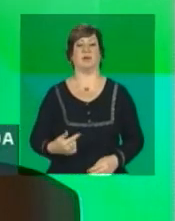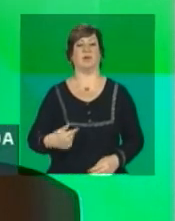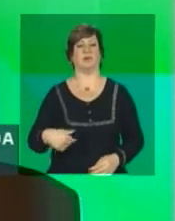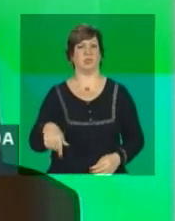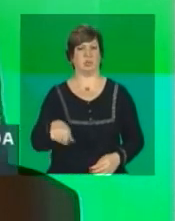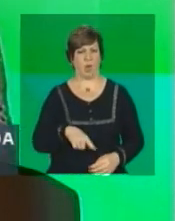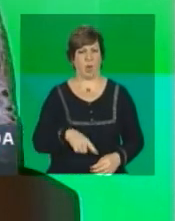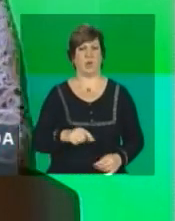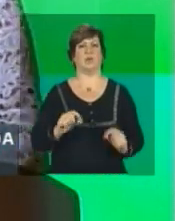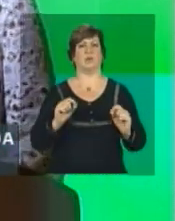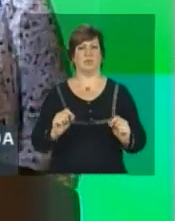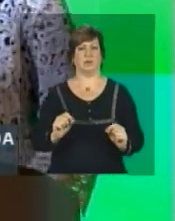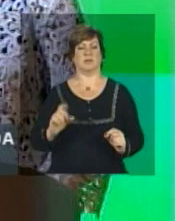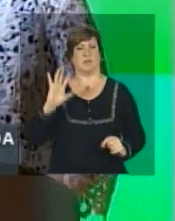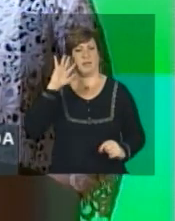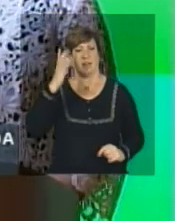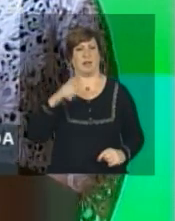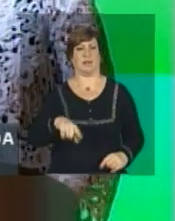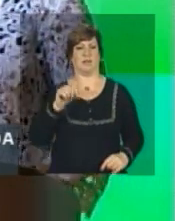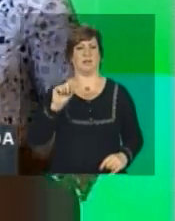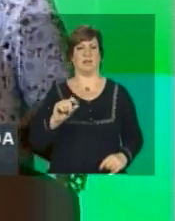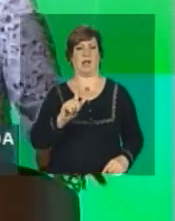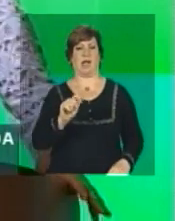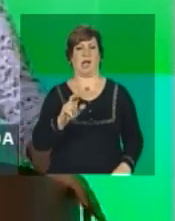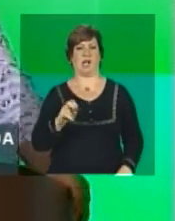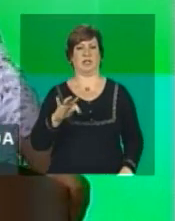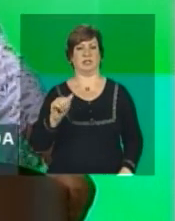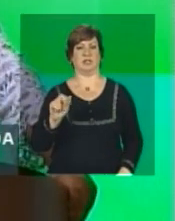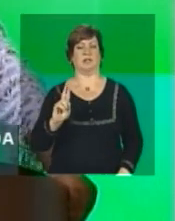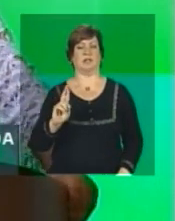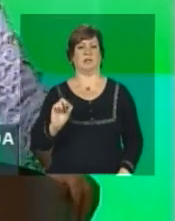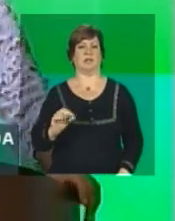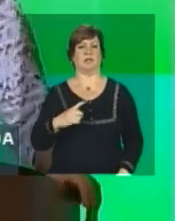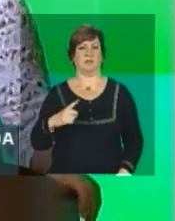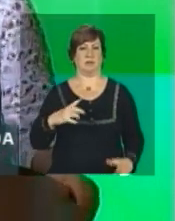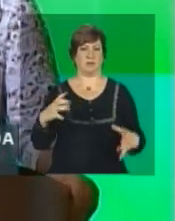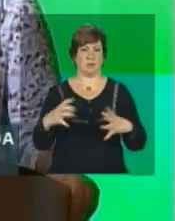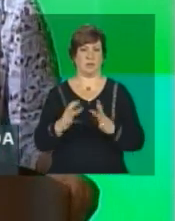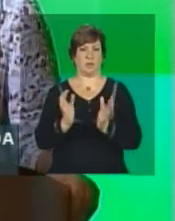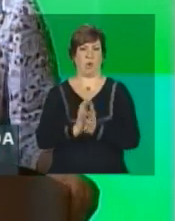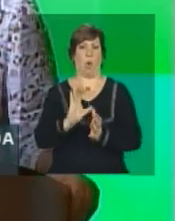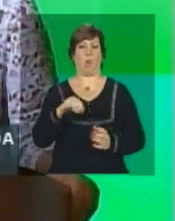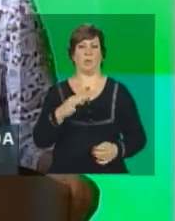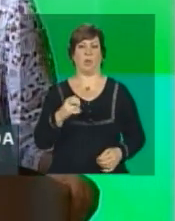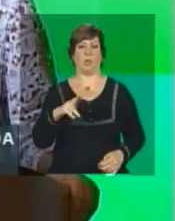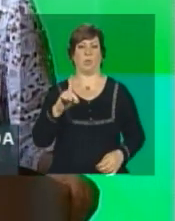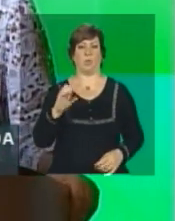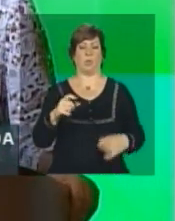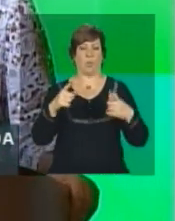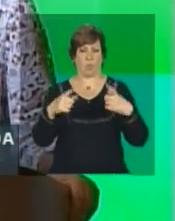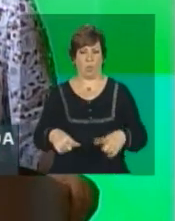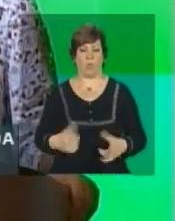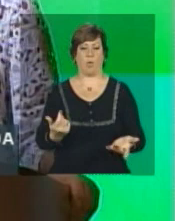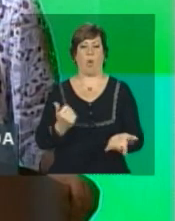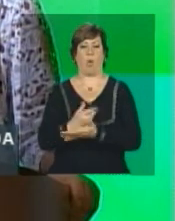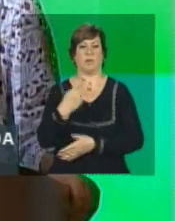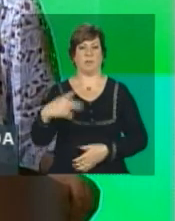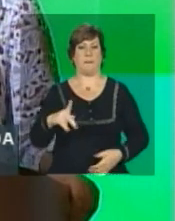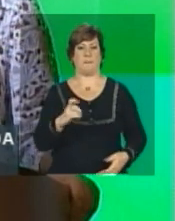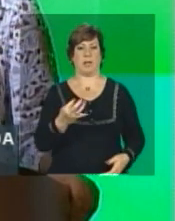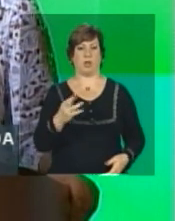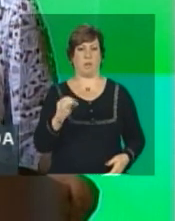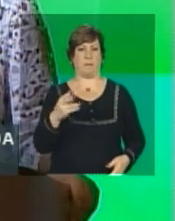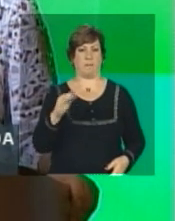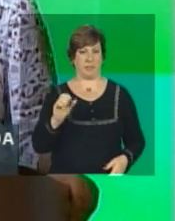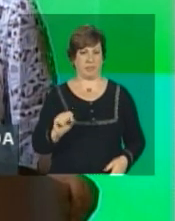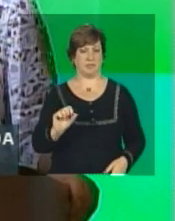mão de nossa decisão de garantir percentuais de conteúdo local nas compras da Petrobras. A